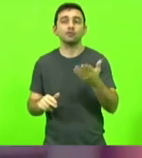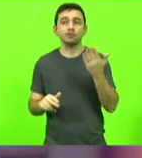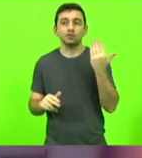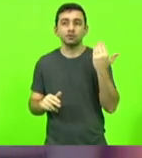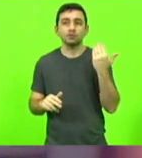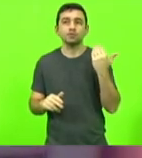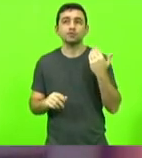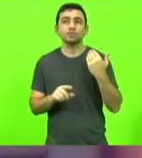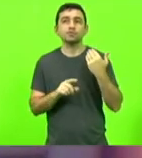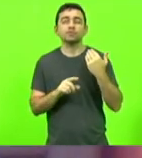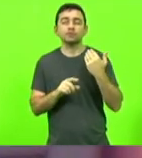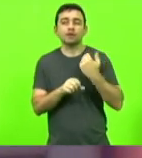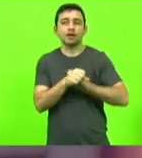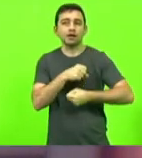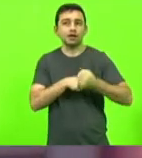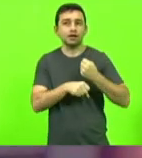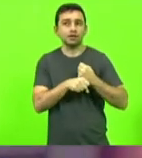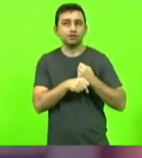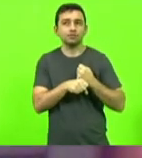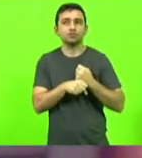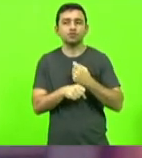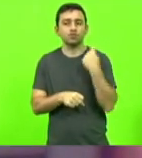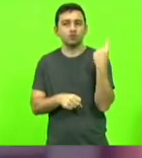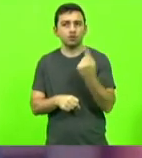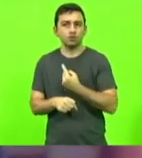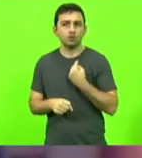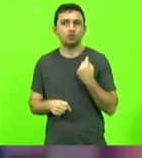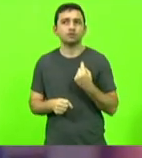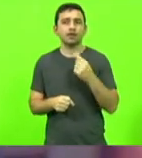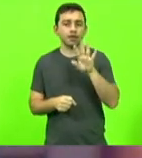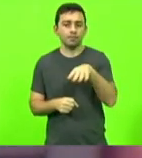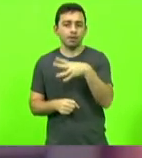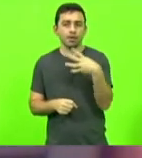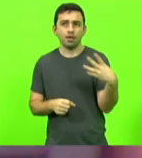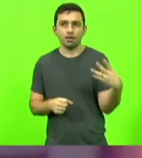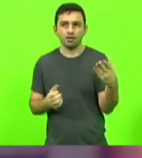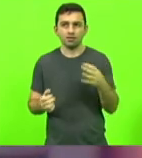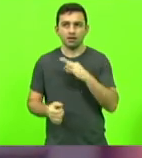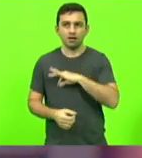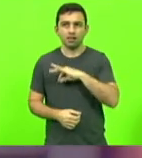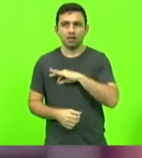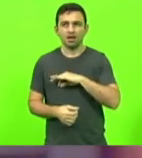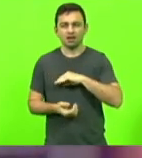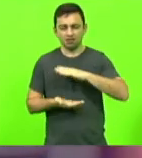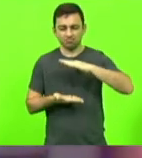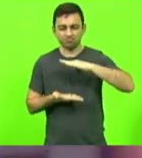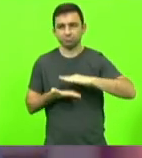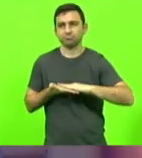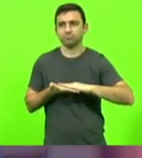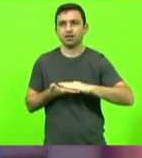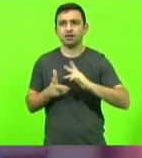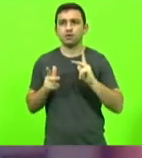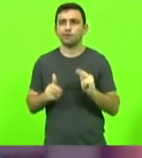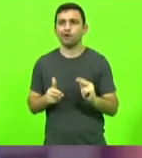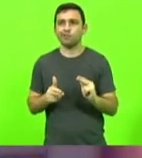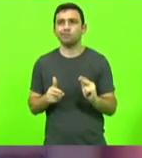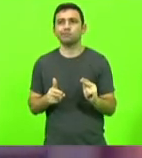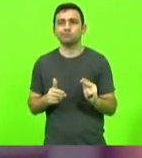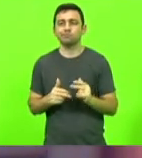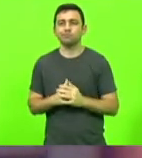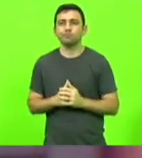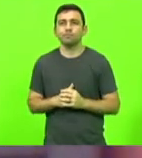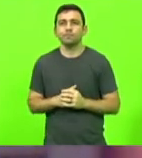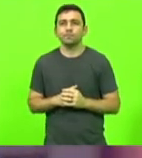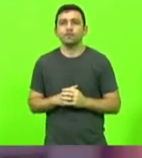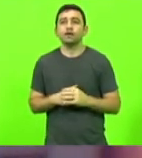nos últimos anos, de nós termos uma tabela salarial achatada e compactada.